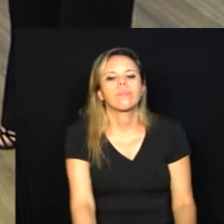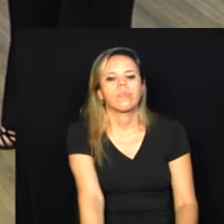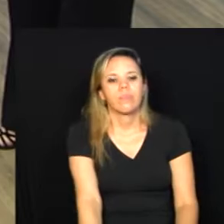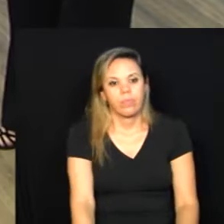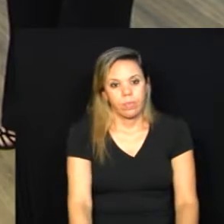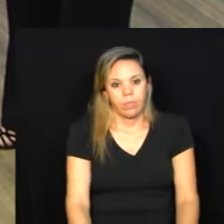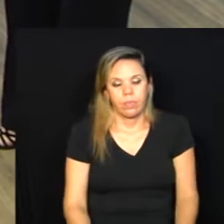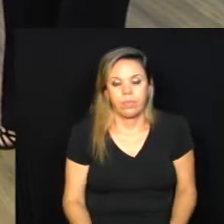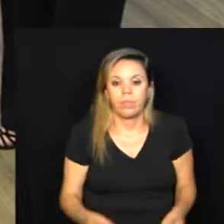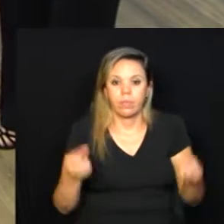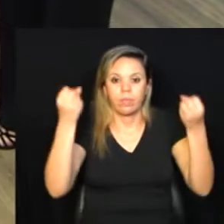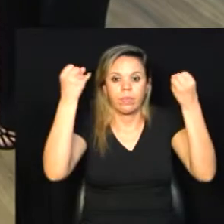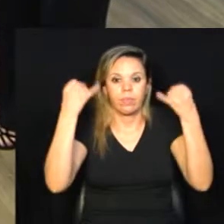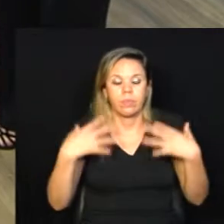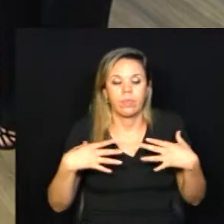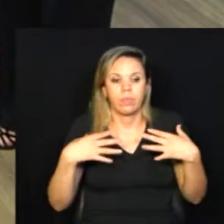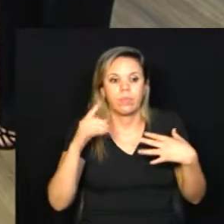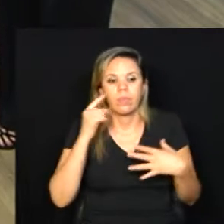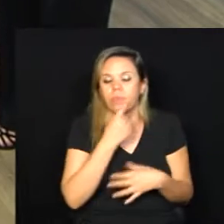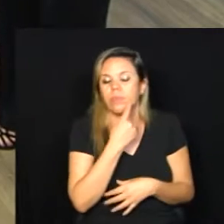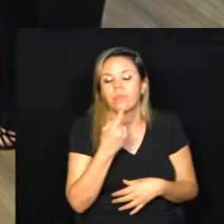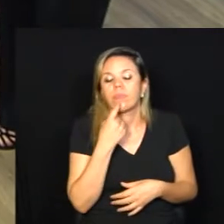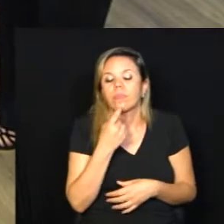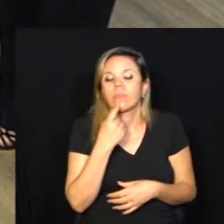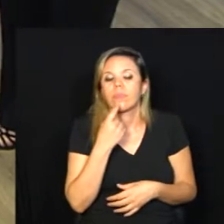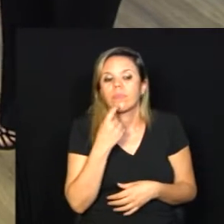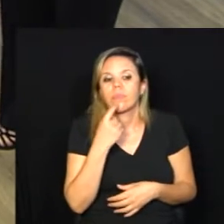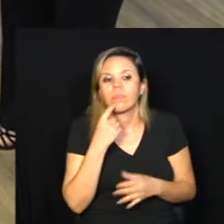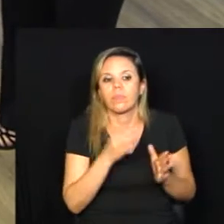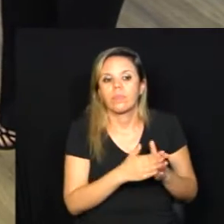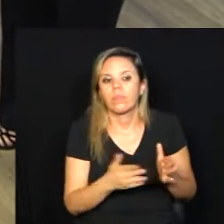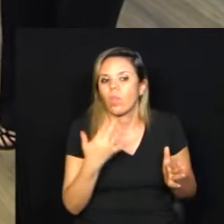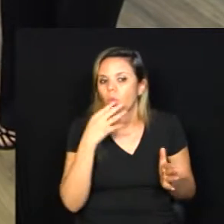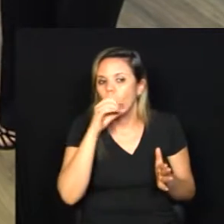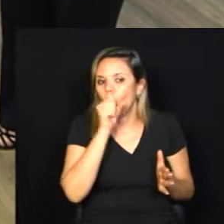Então, para ficar bem explicado, Mirna Abreu, Campinas